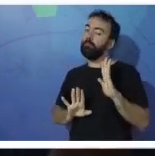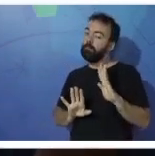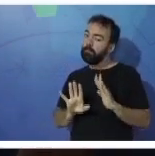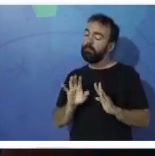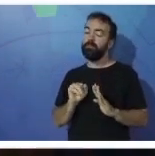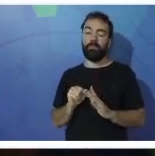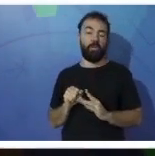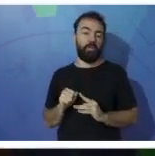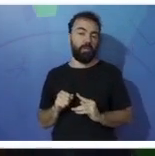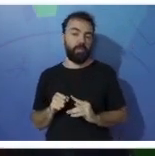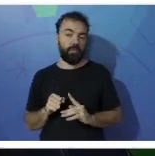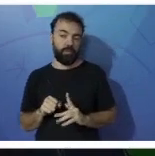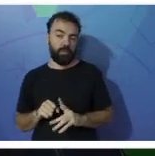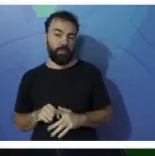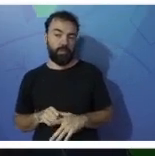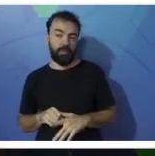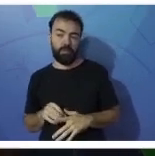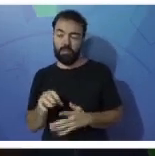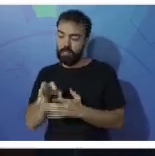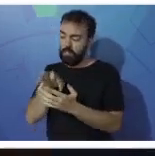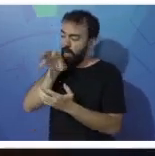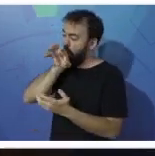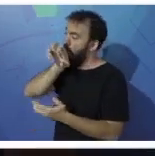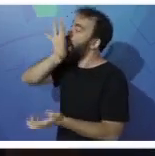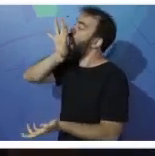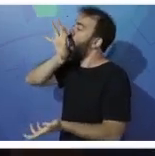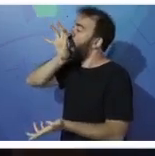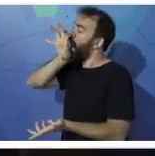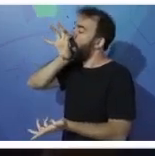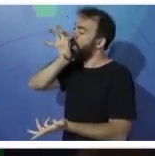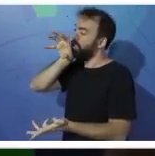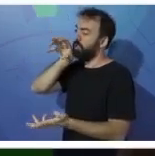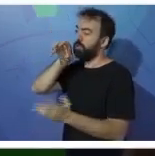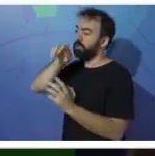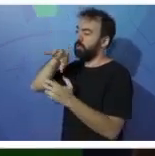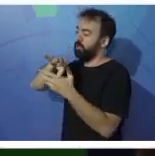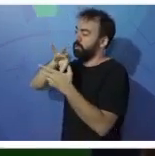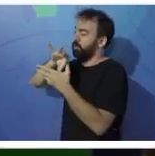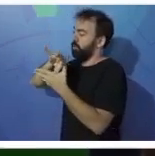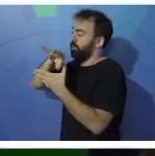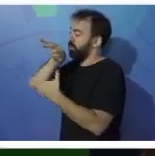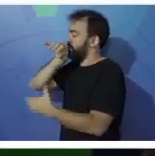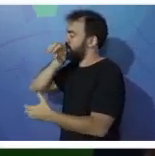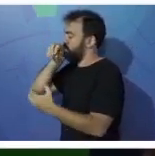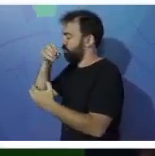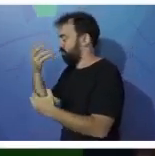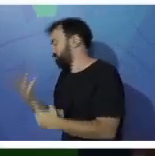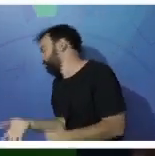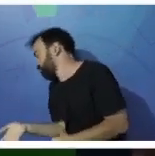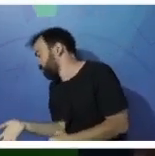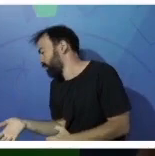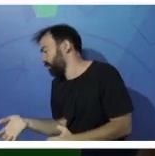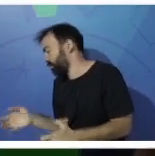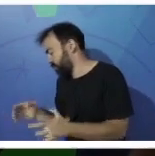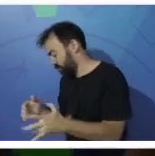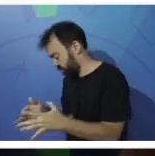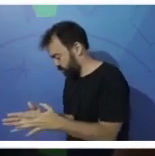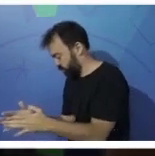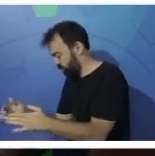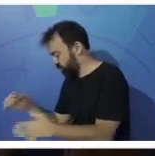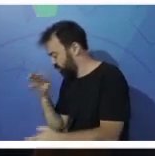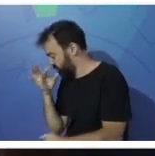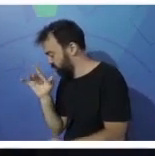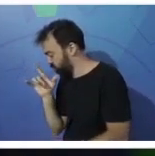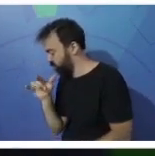Mas, quando abriu a boca, deixou cair no rio